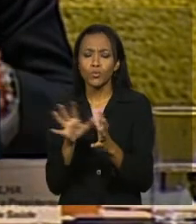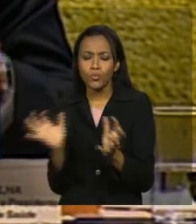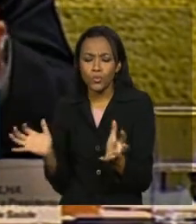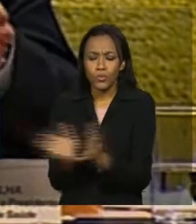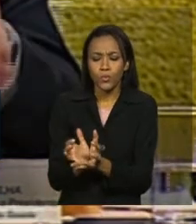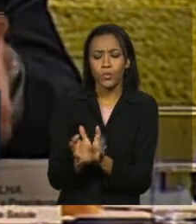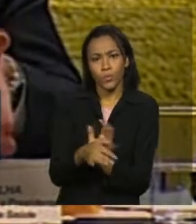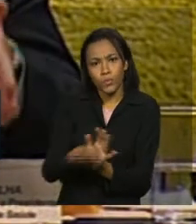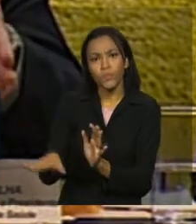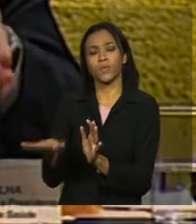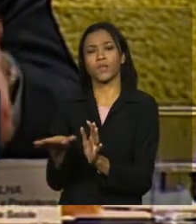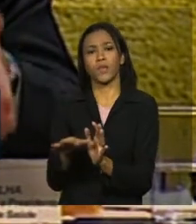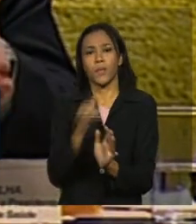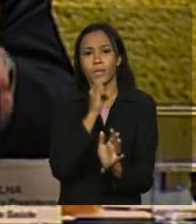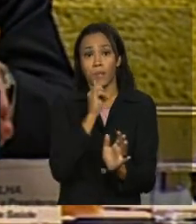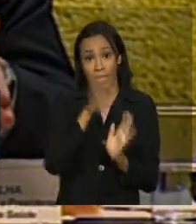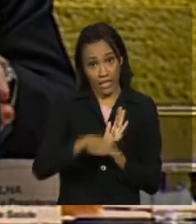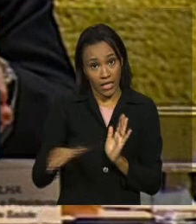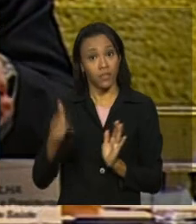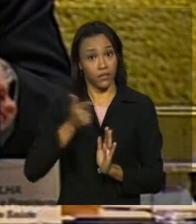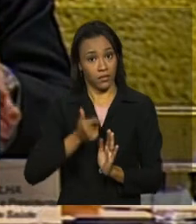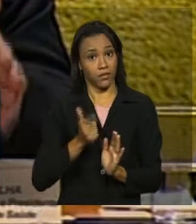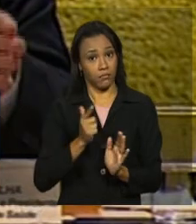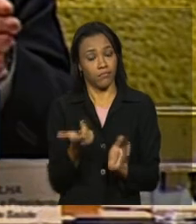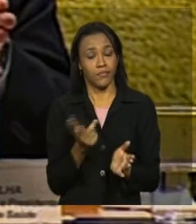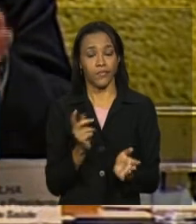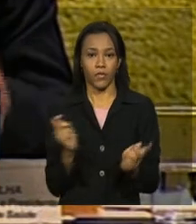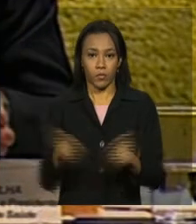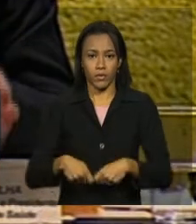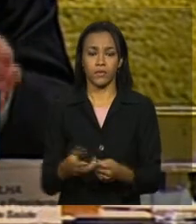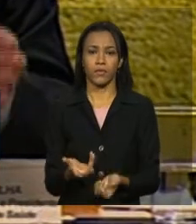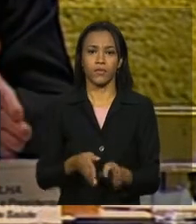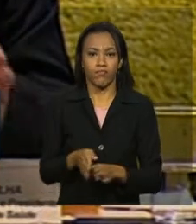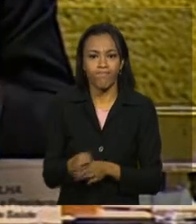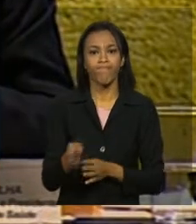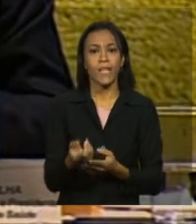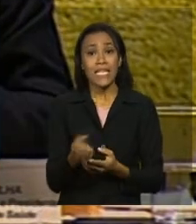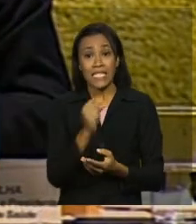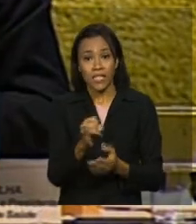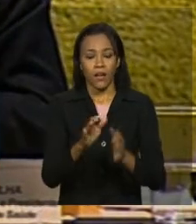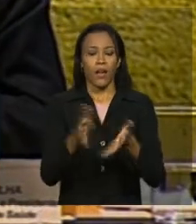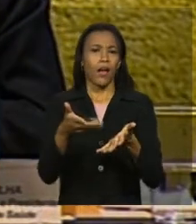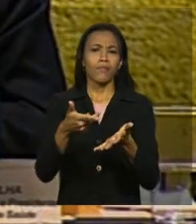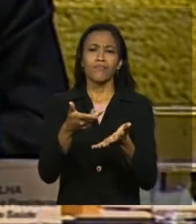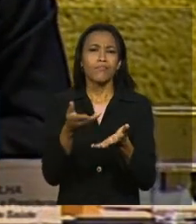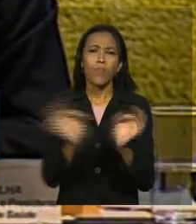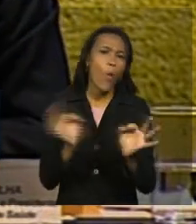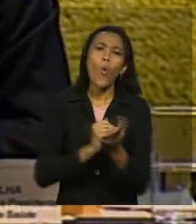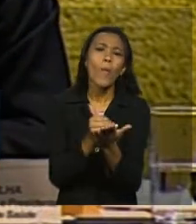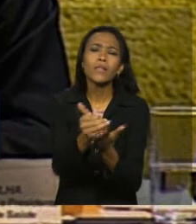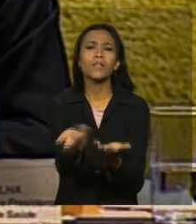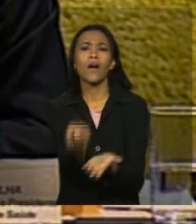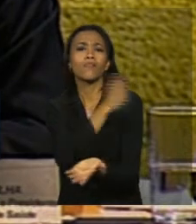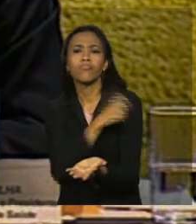das Crianças com a indicação as crianças que tiverem essa indicação qual que é só as crianças e começaram ainda esquema